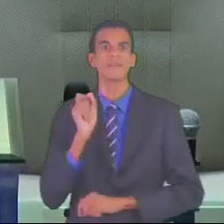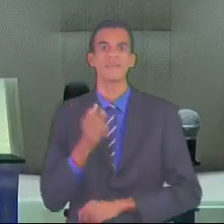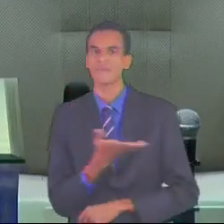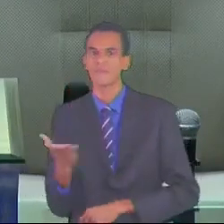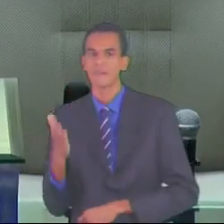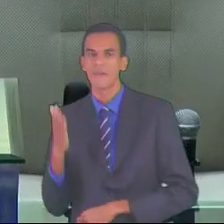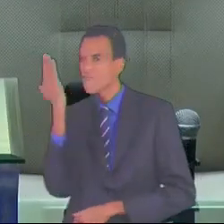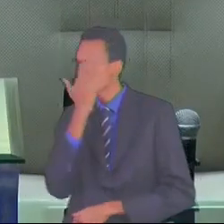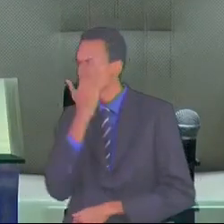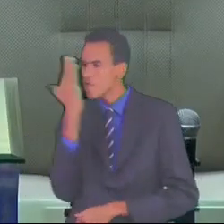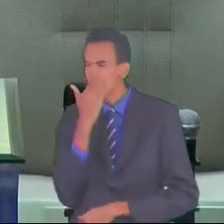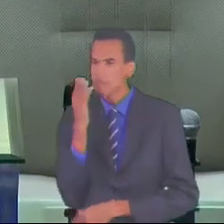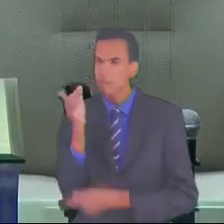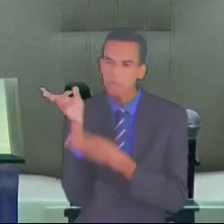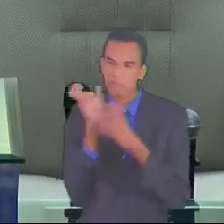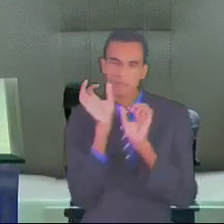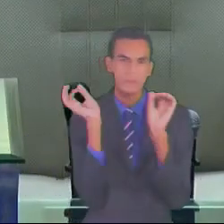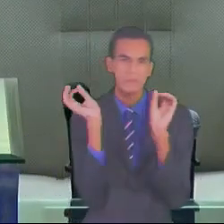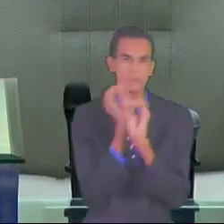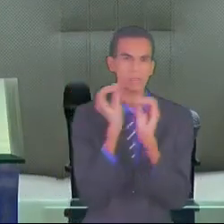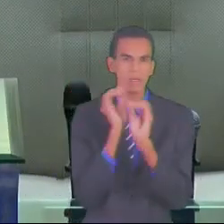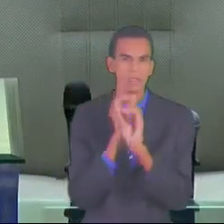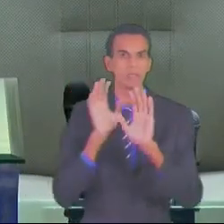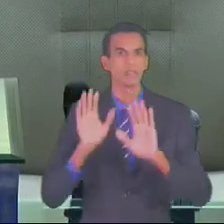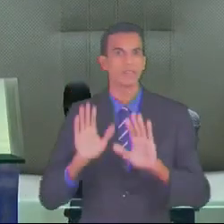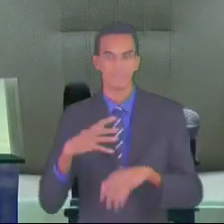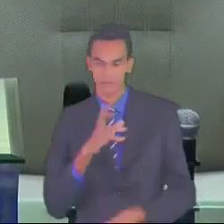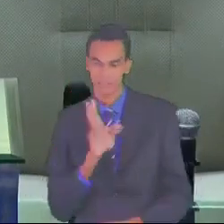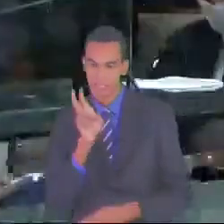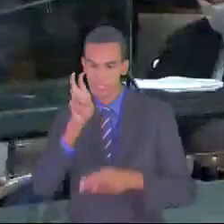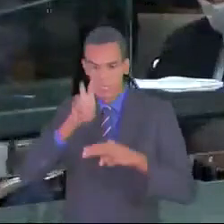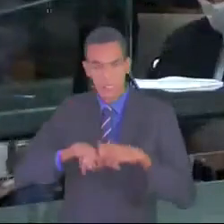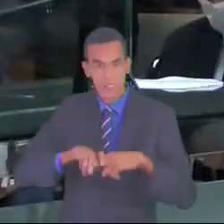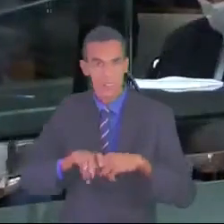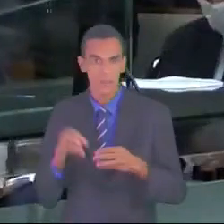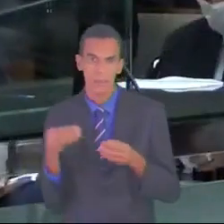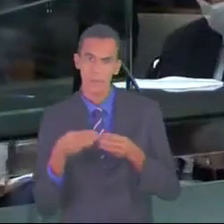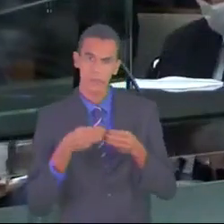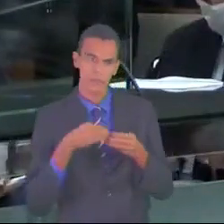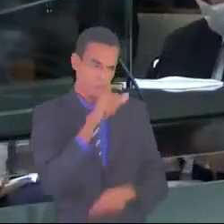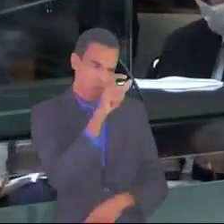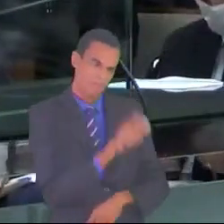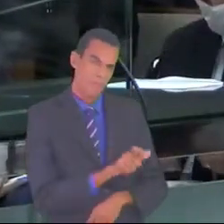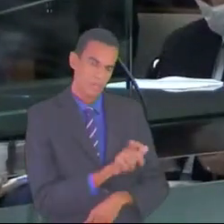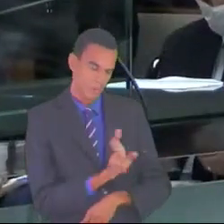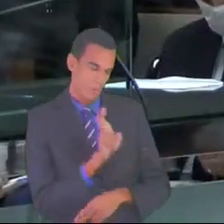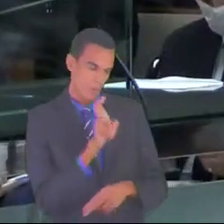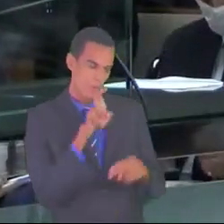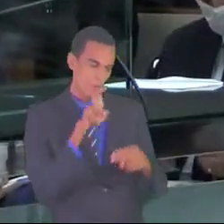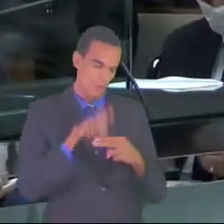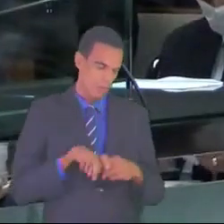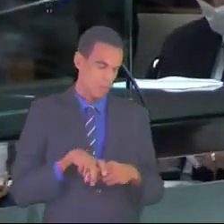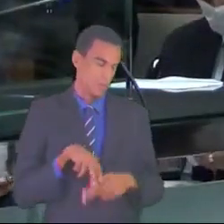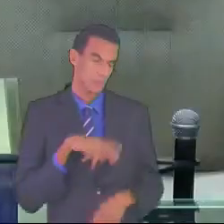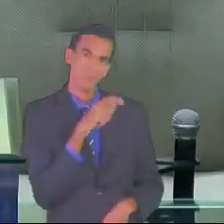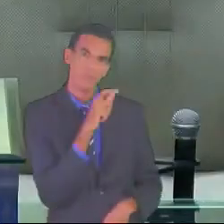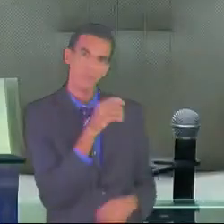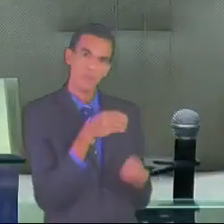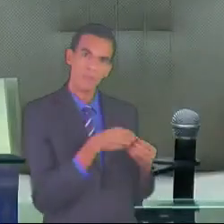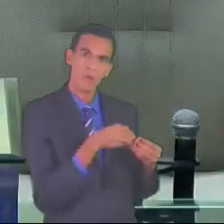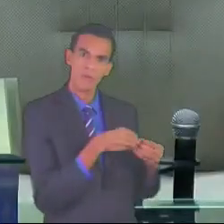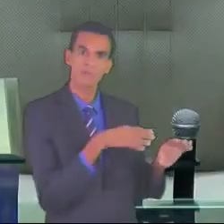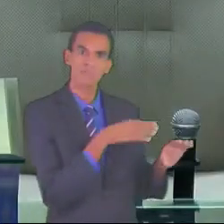não percebe. Você senta-se ao lado de alguém que está muito próximo de